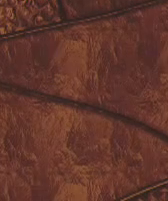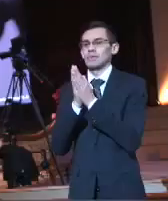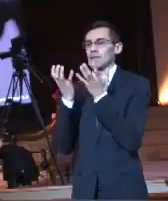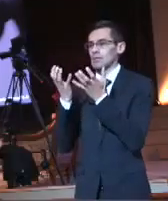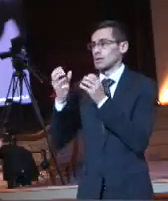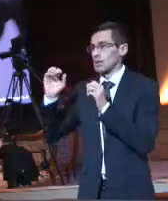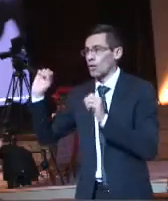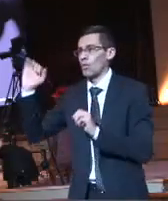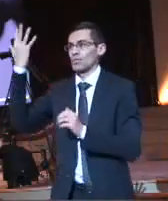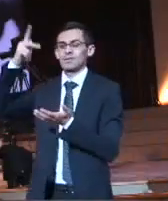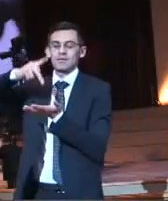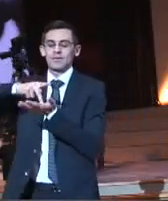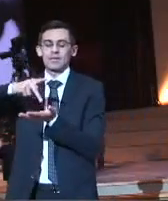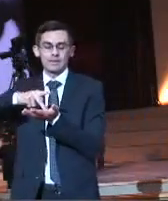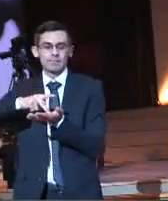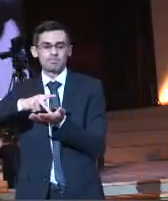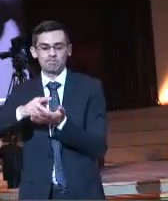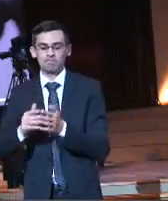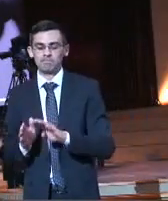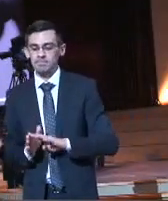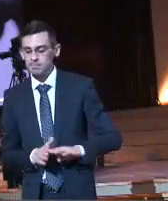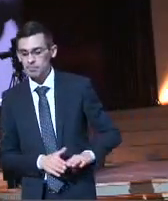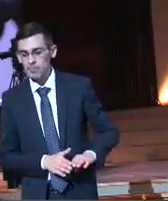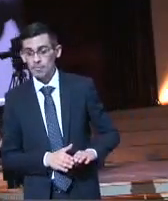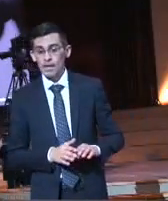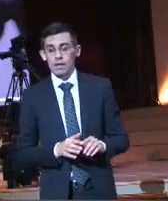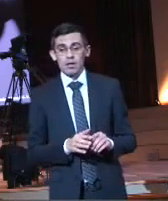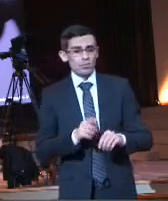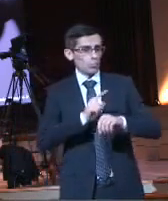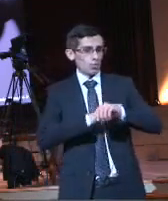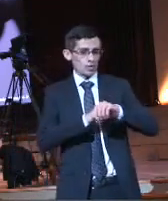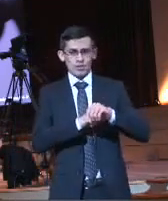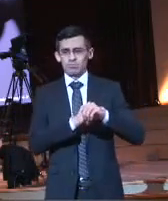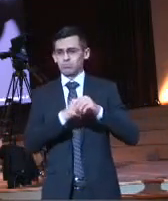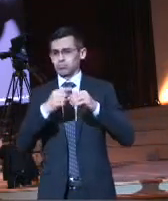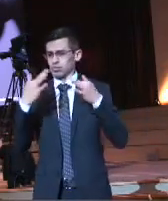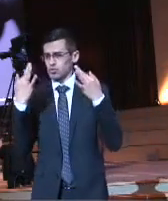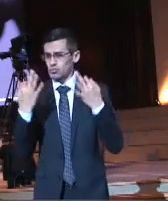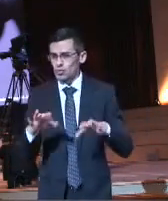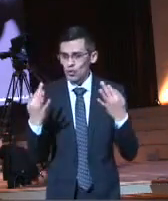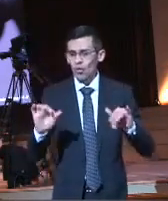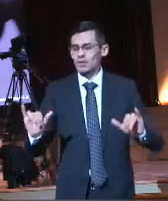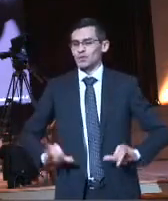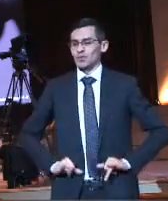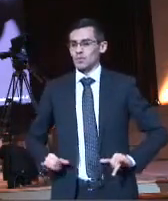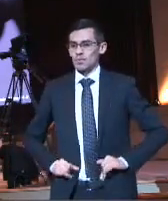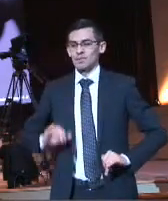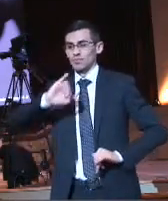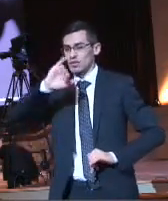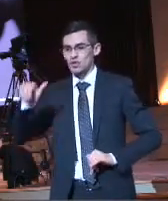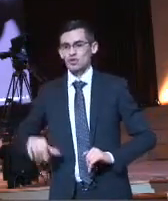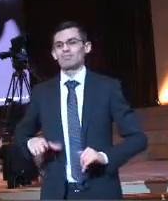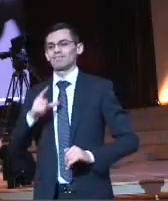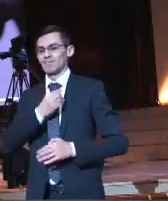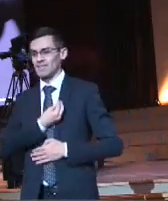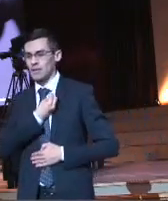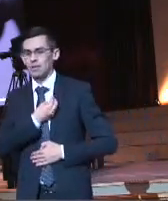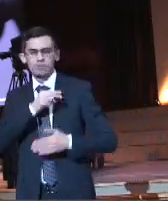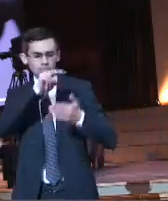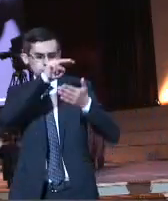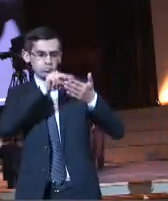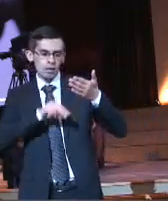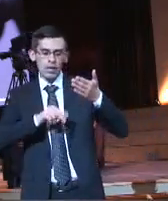aconteça. É interessante isso, porque no meio da grande luta que Jó vive, e é interessante a gente ler o